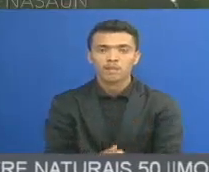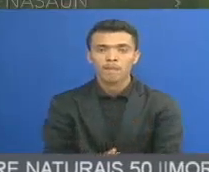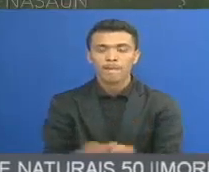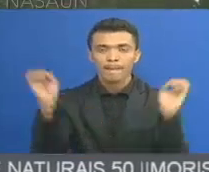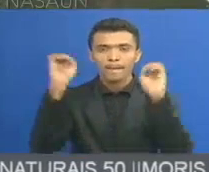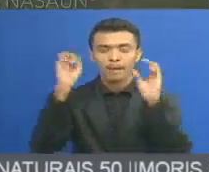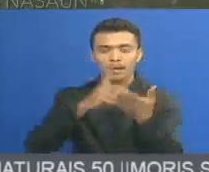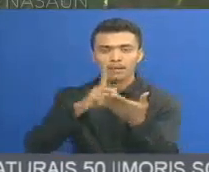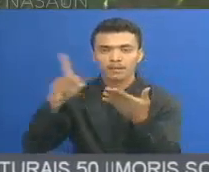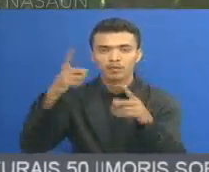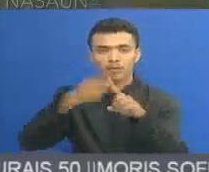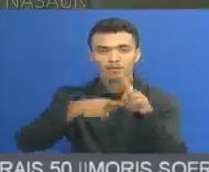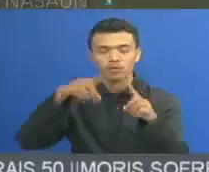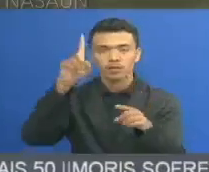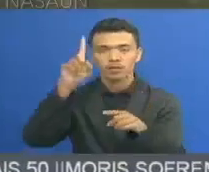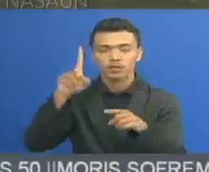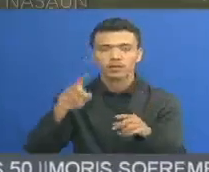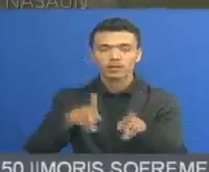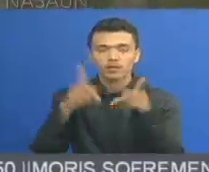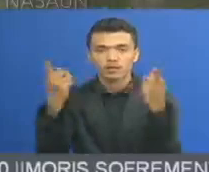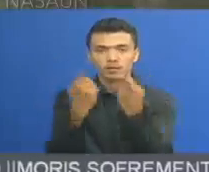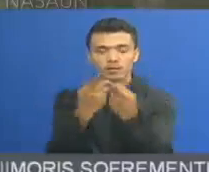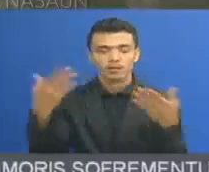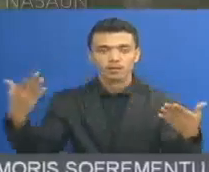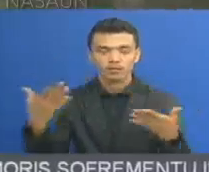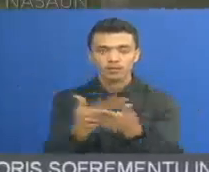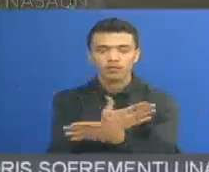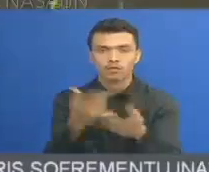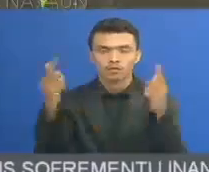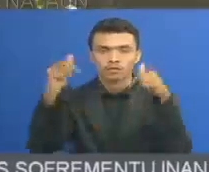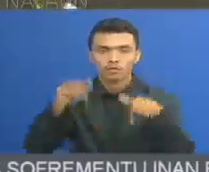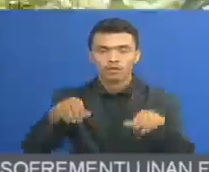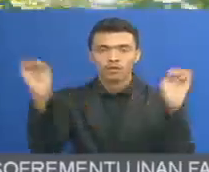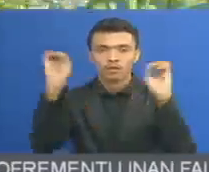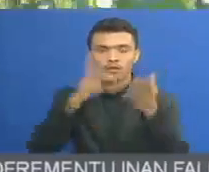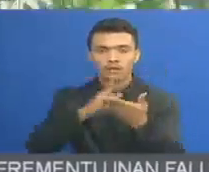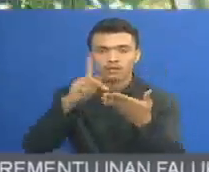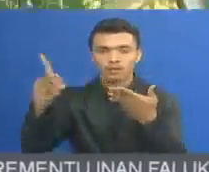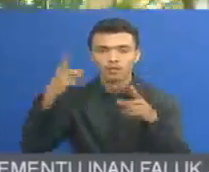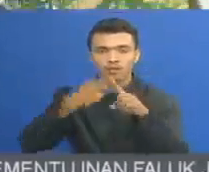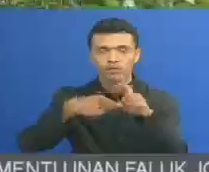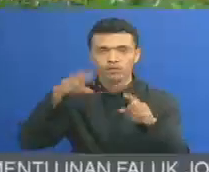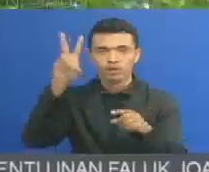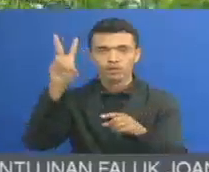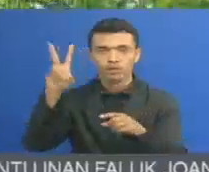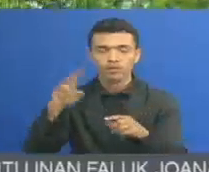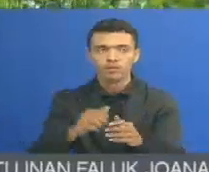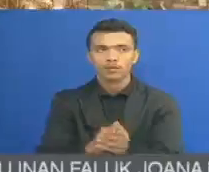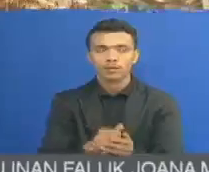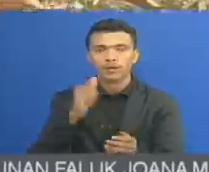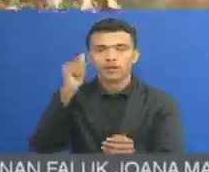la selusira durante fulan ida. Na empresa fon Erizokia Unipessoal LDA, la selusira durante fulan rua. Abilu